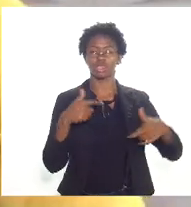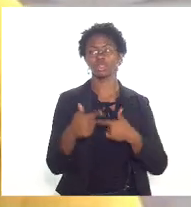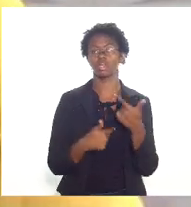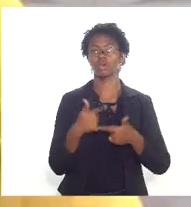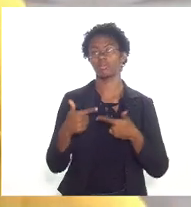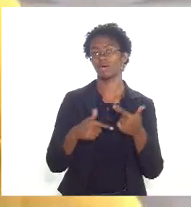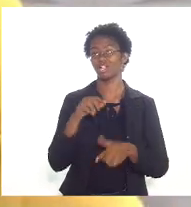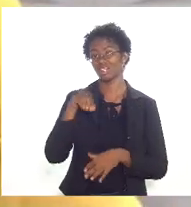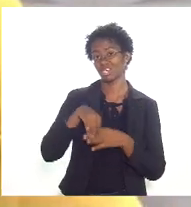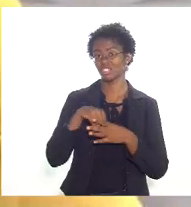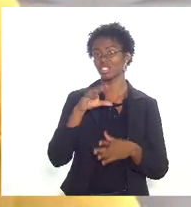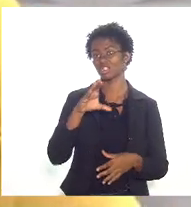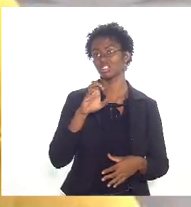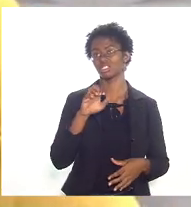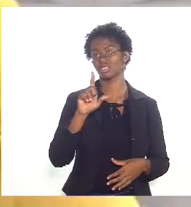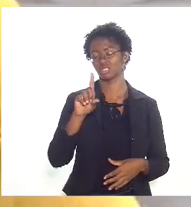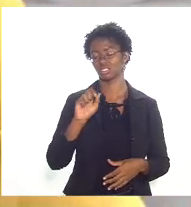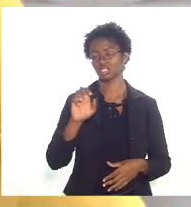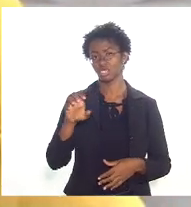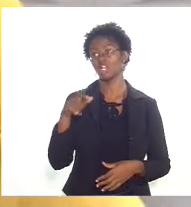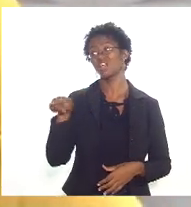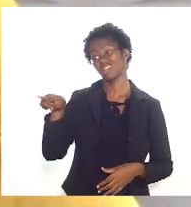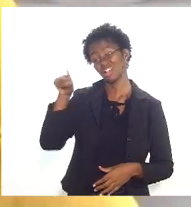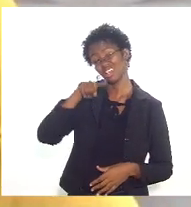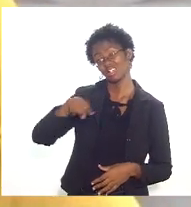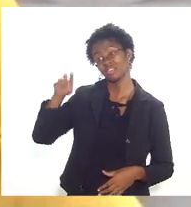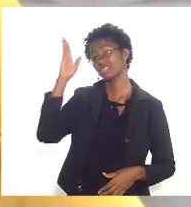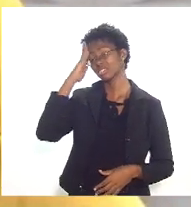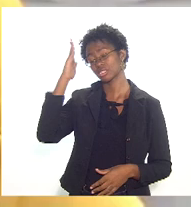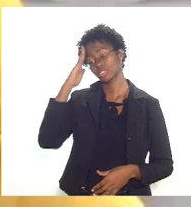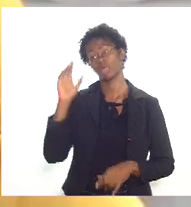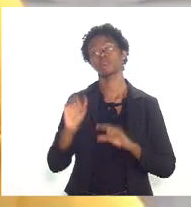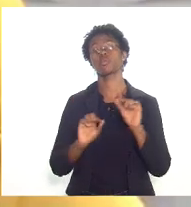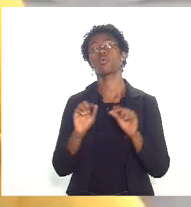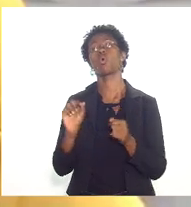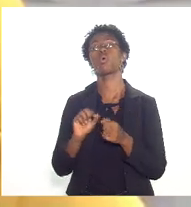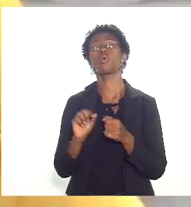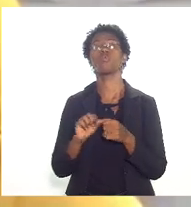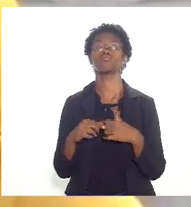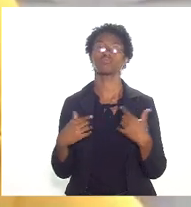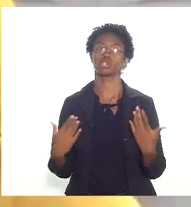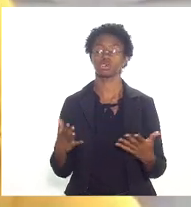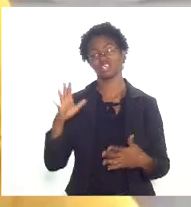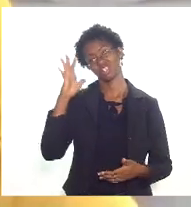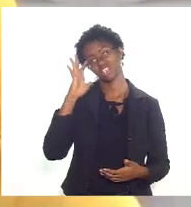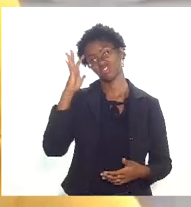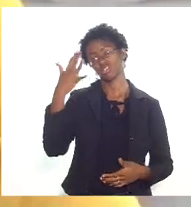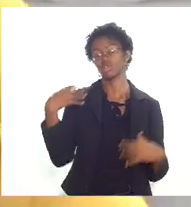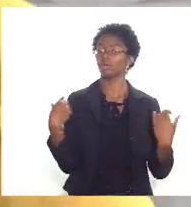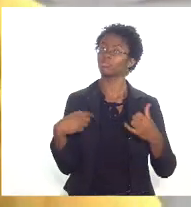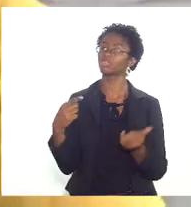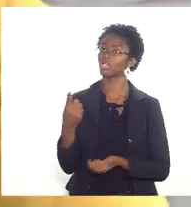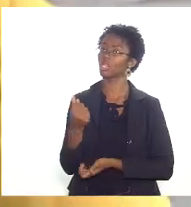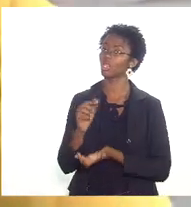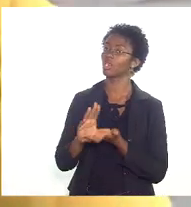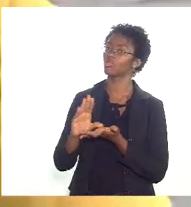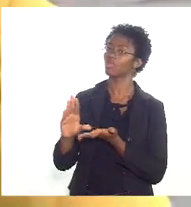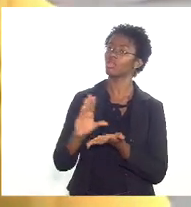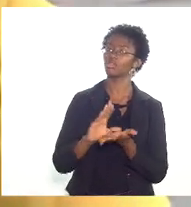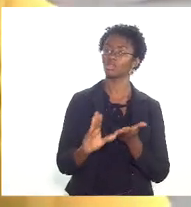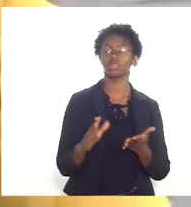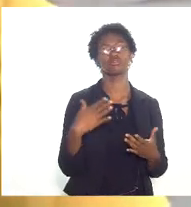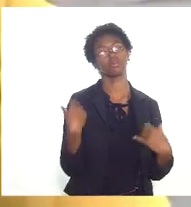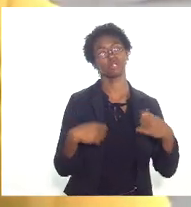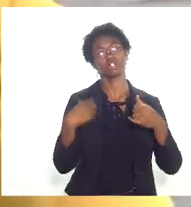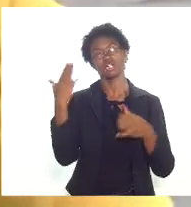Cedae eles sabem o que fazer e sabem que a solução desse problema passa para o investimento passa